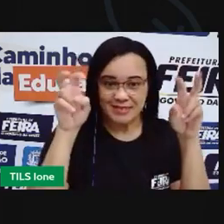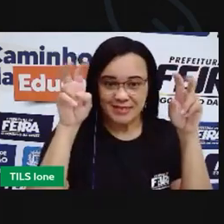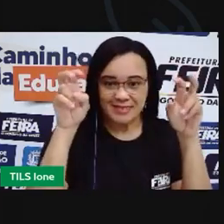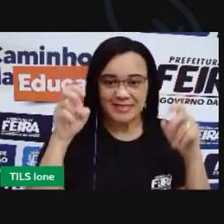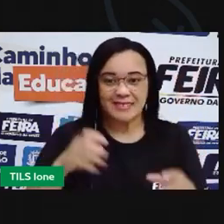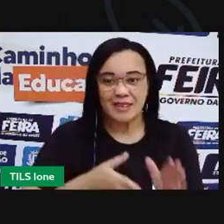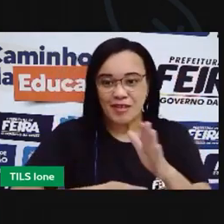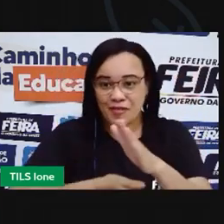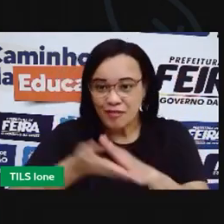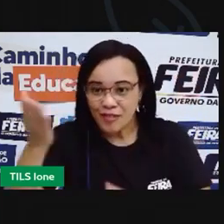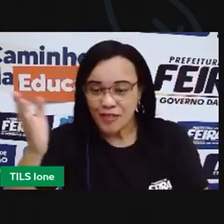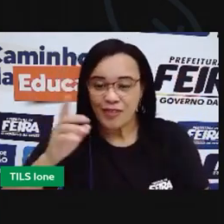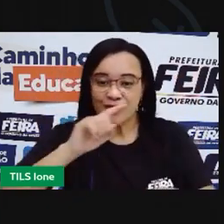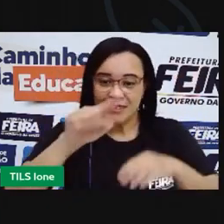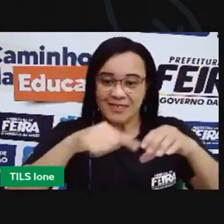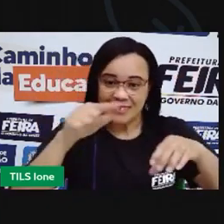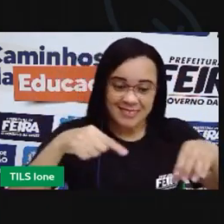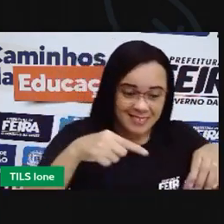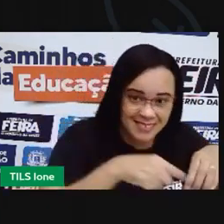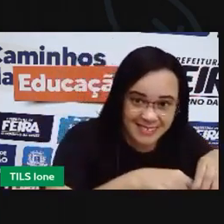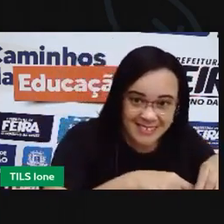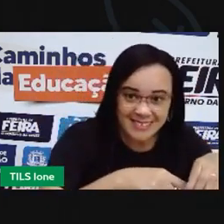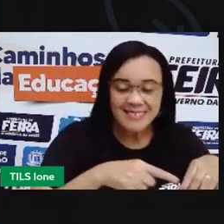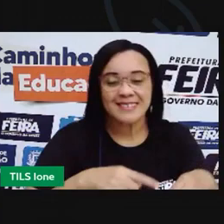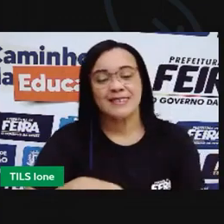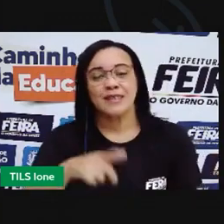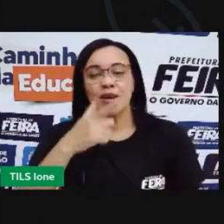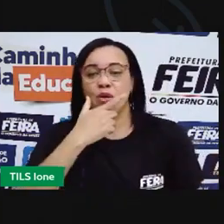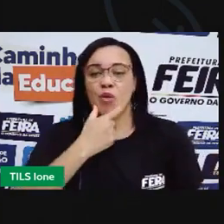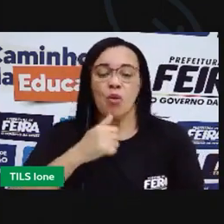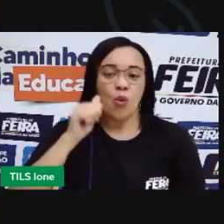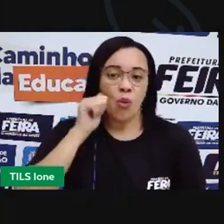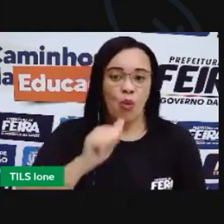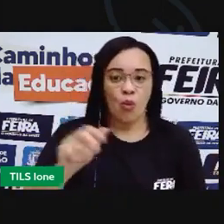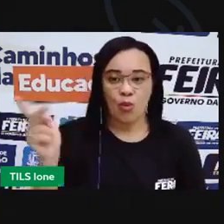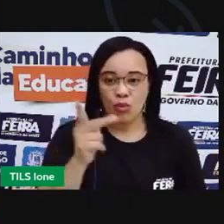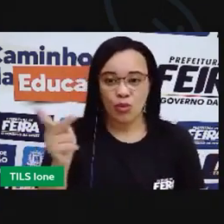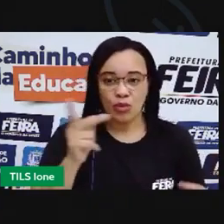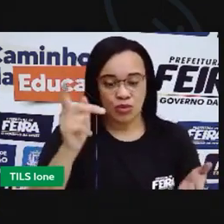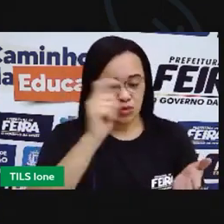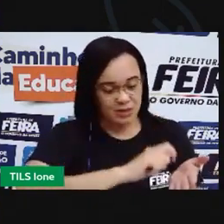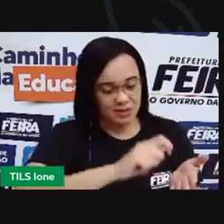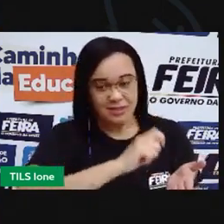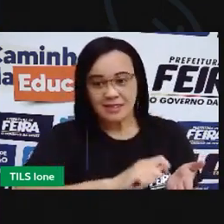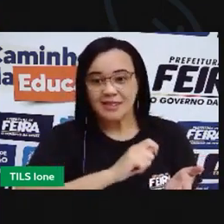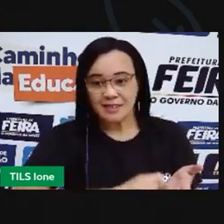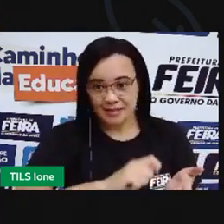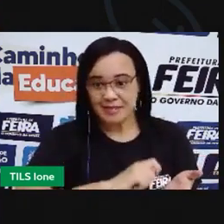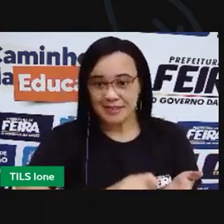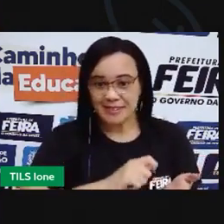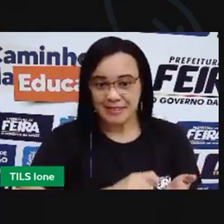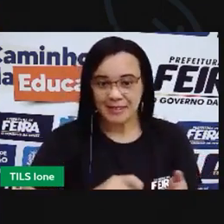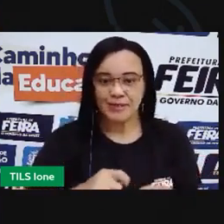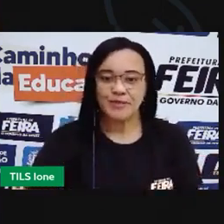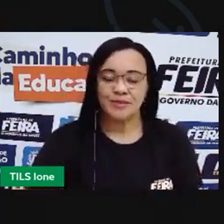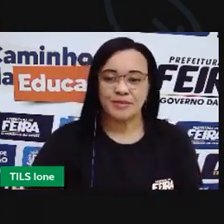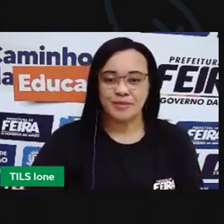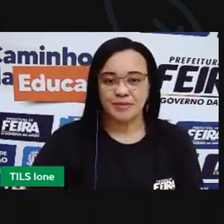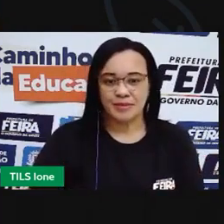e Eliardo França, olha, da Editora Global.